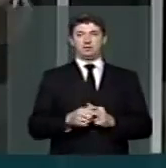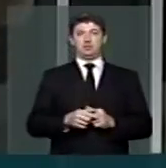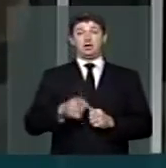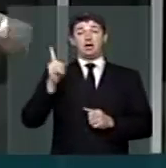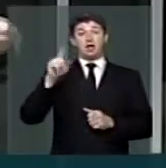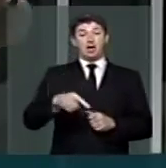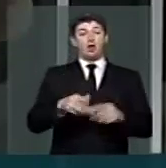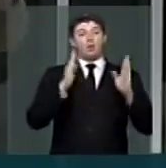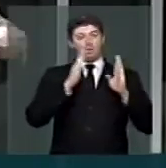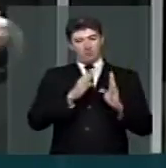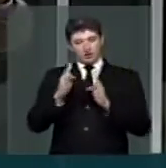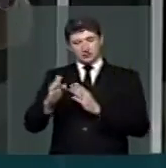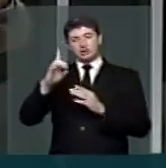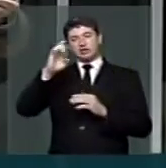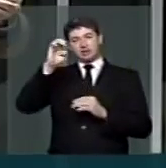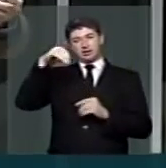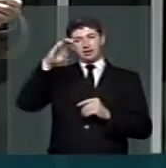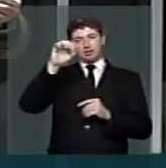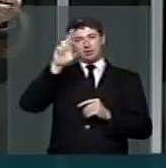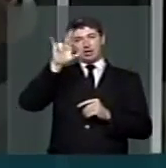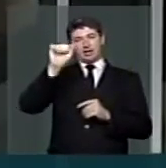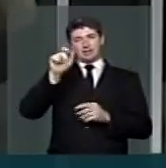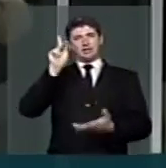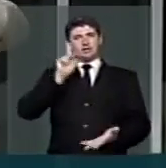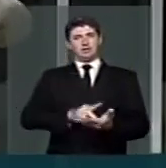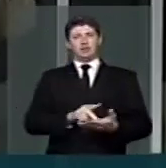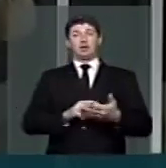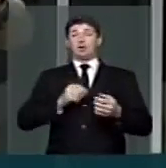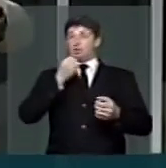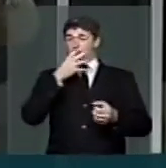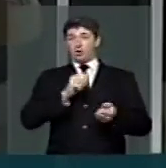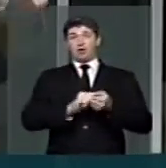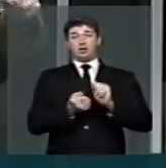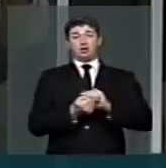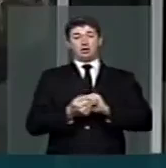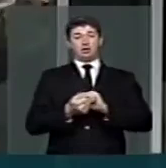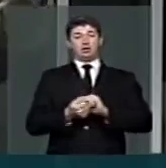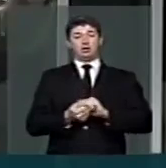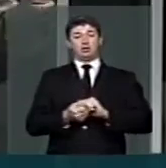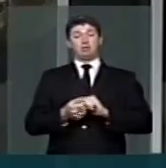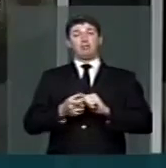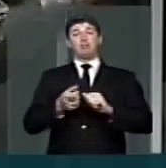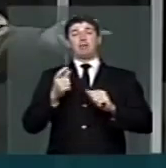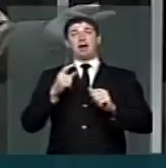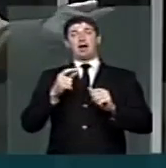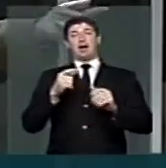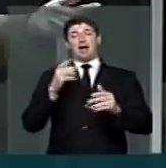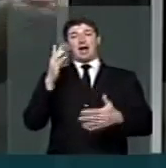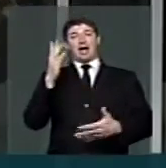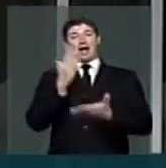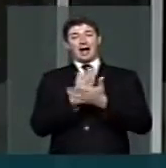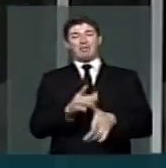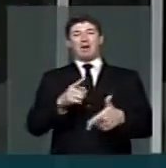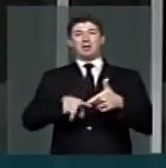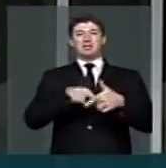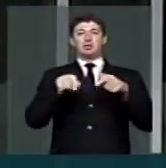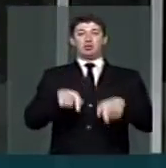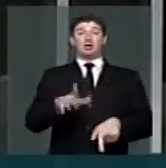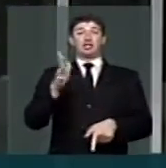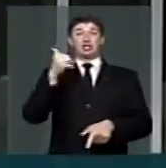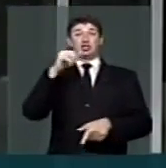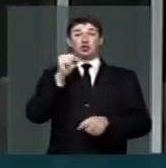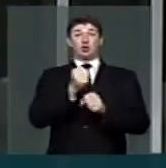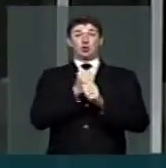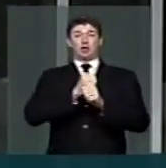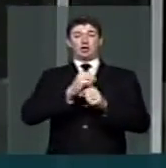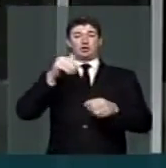de um processo democrático legítimo e adequado para sair do impasse no qual estamos há 18 anos sem votar uma